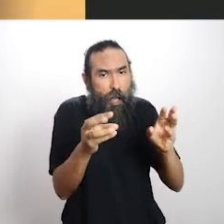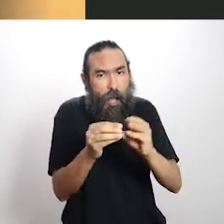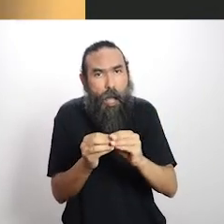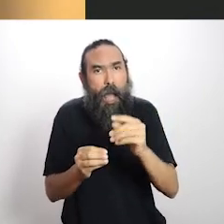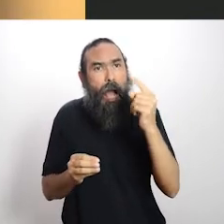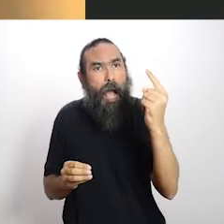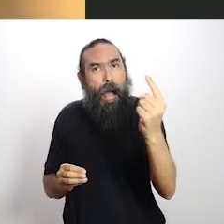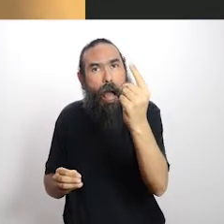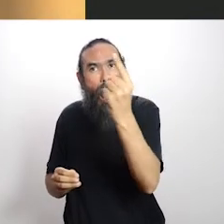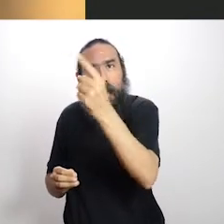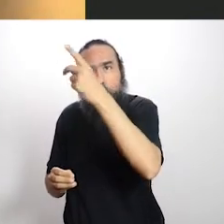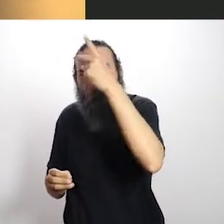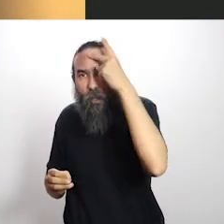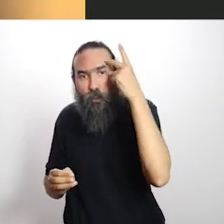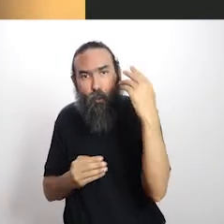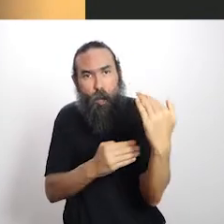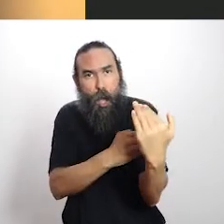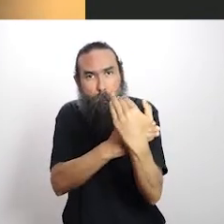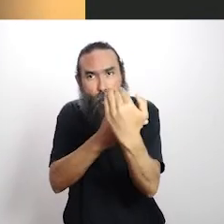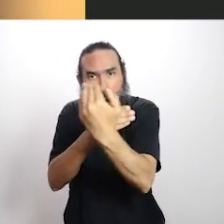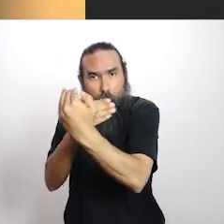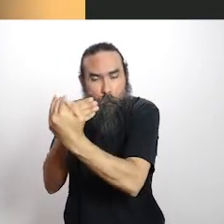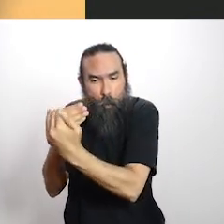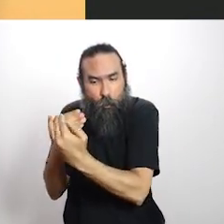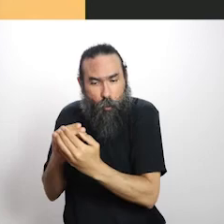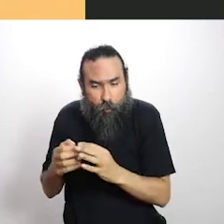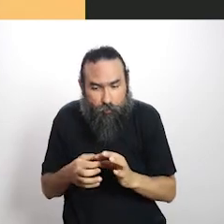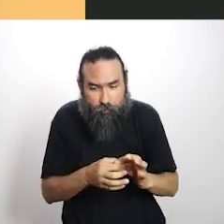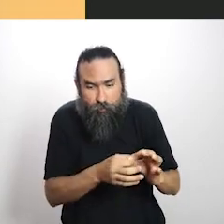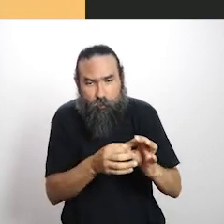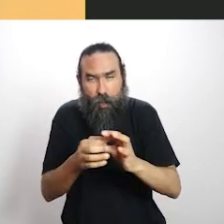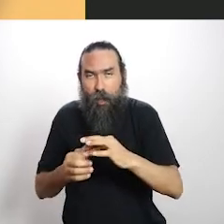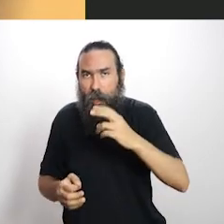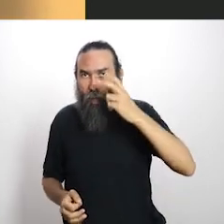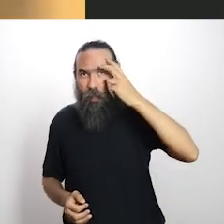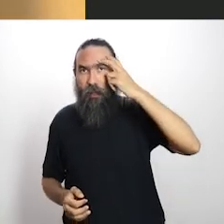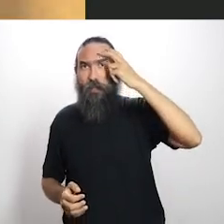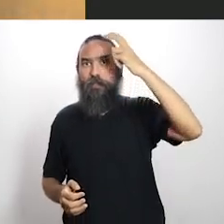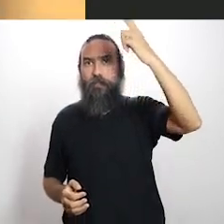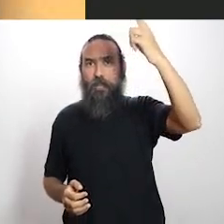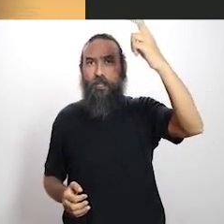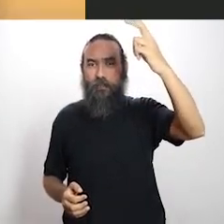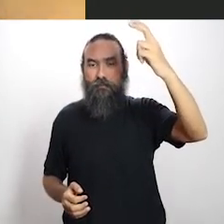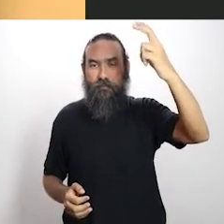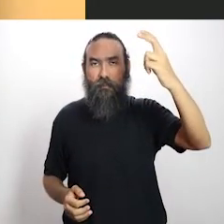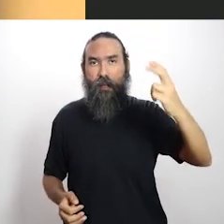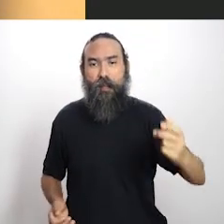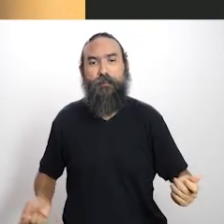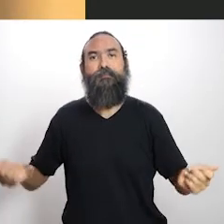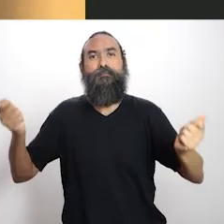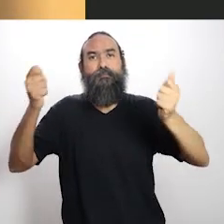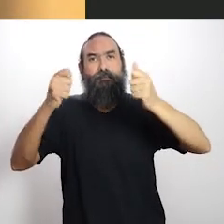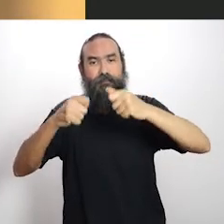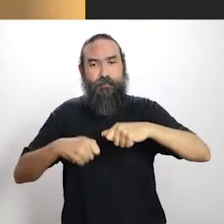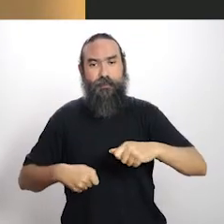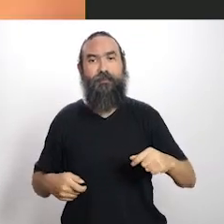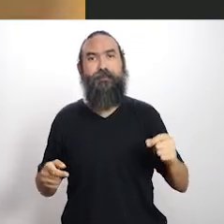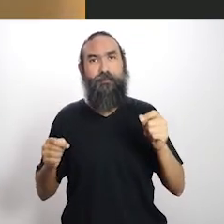estruturas de um sistema nacional de cultura sistema municipal sistema estadual e o sistema nacional